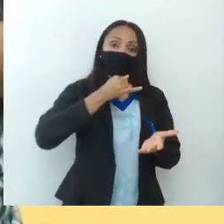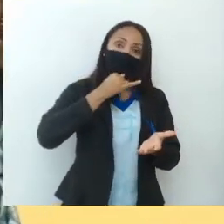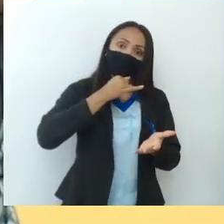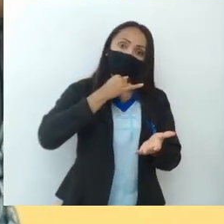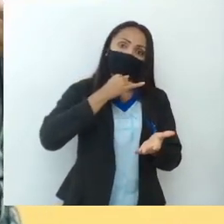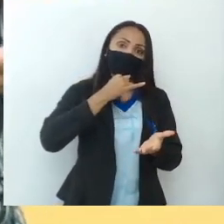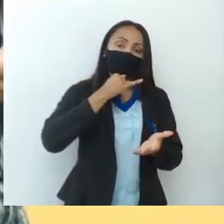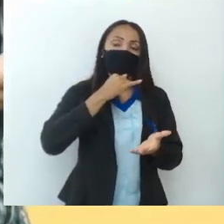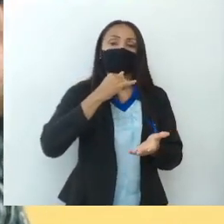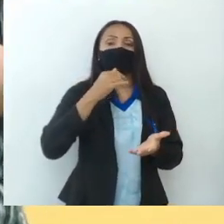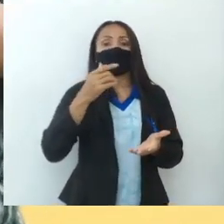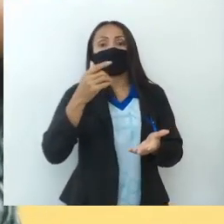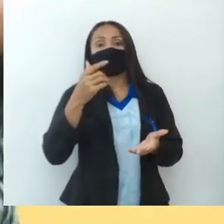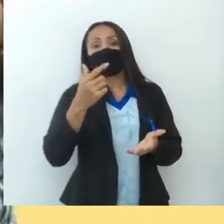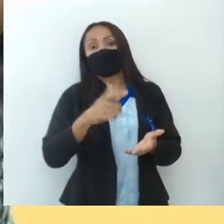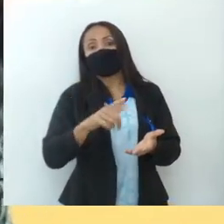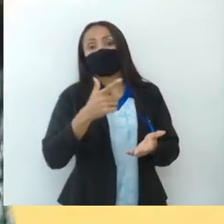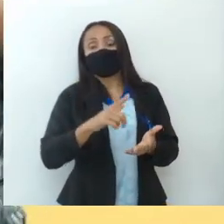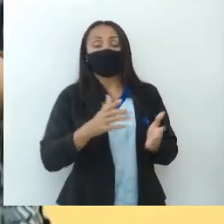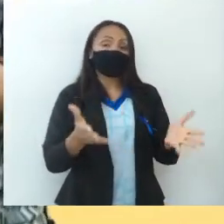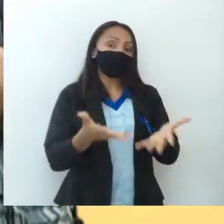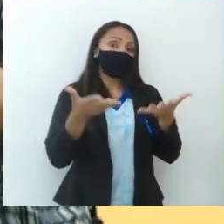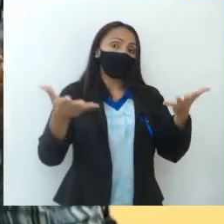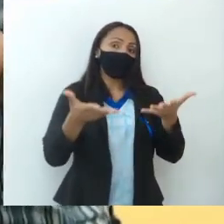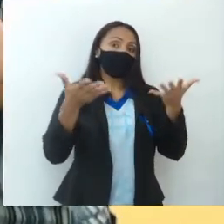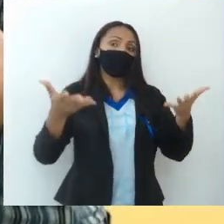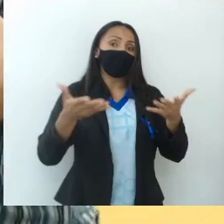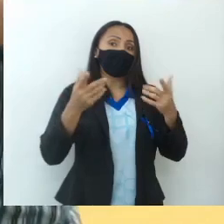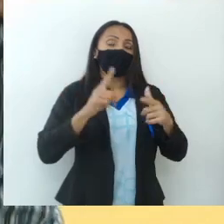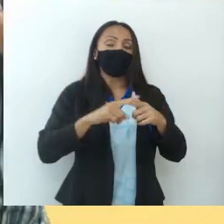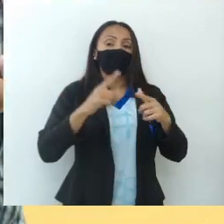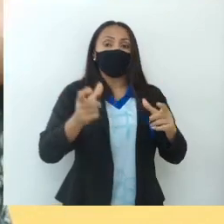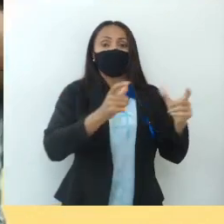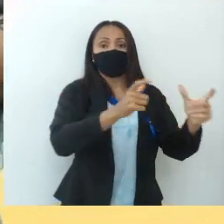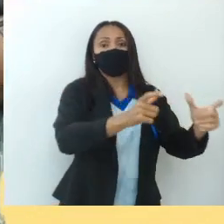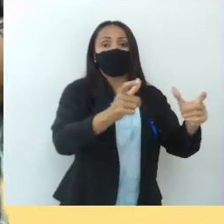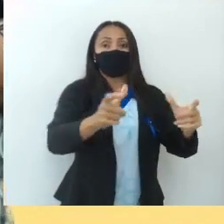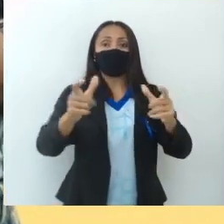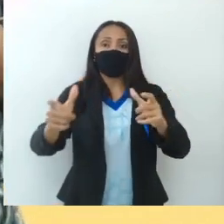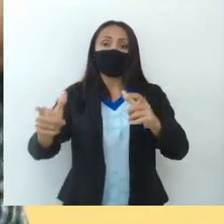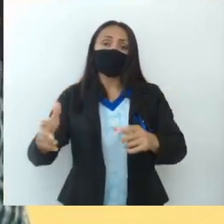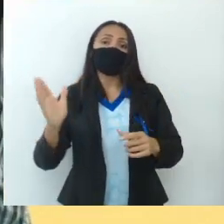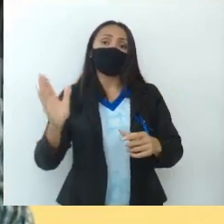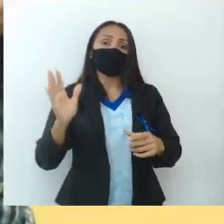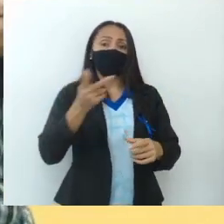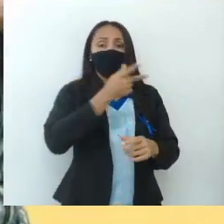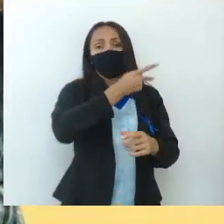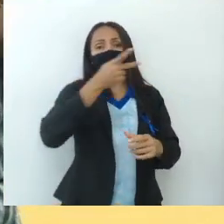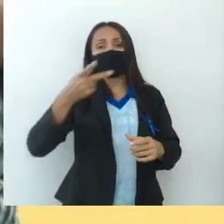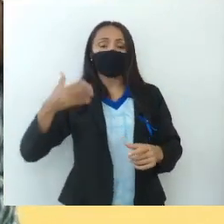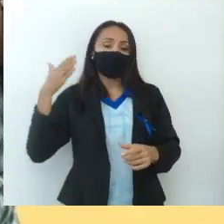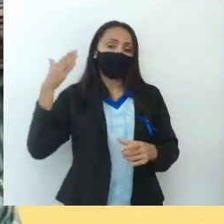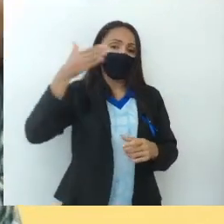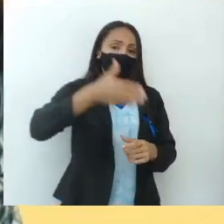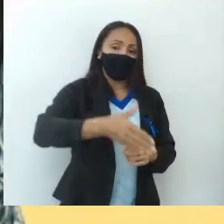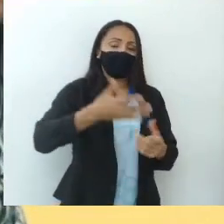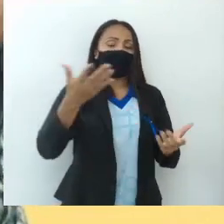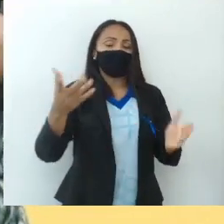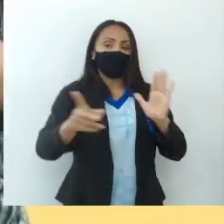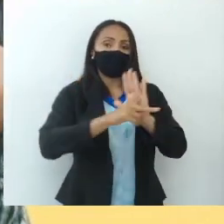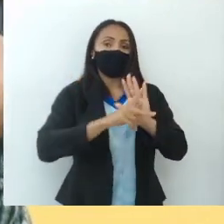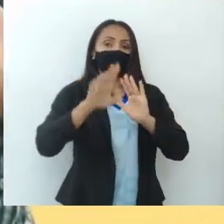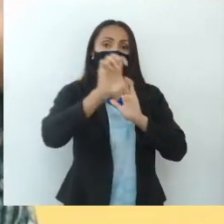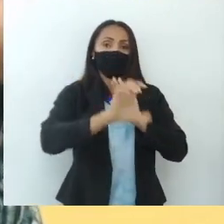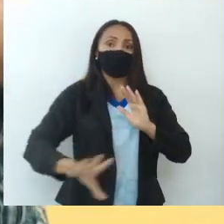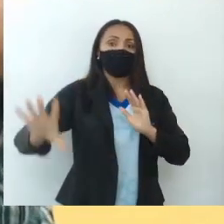assim muito incentivo nisso, mas em outros lugares, Robson, que já frequentei, que já fui, que já tive a oportunidade de ir à própria Europa e também na América do